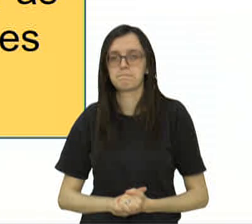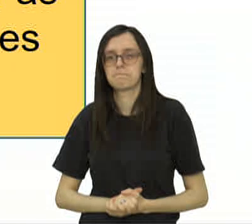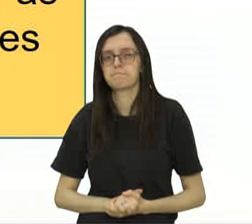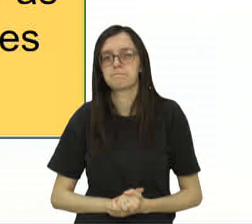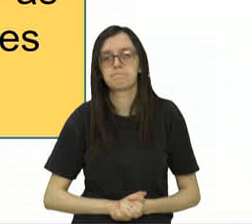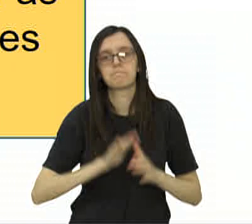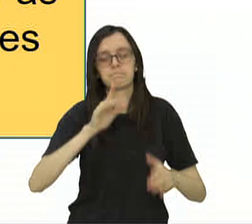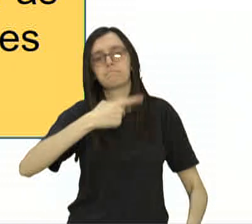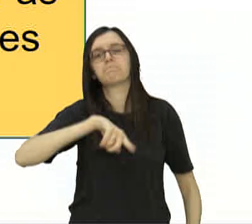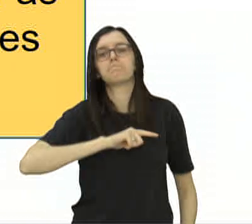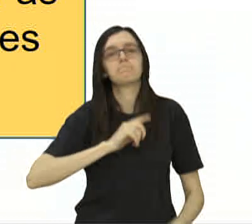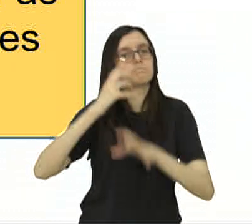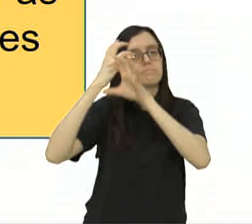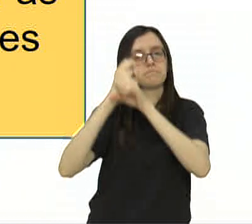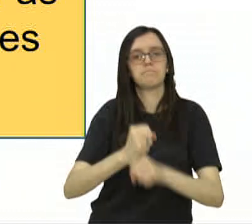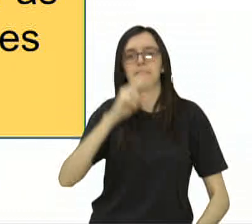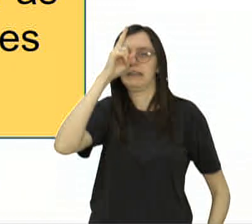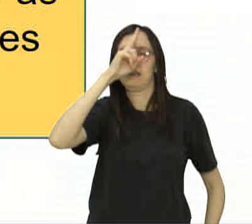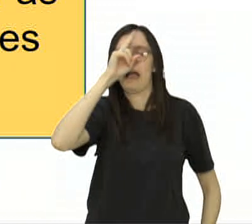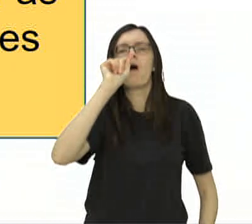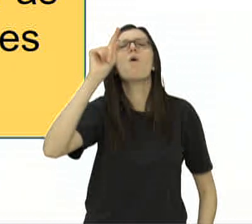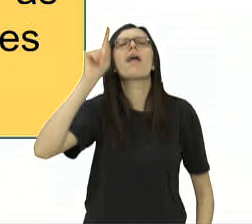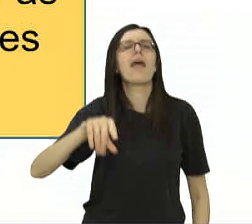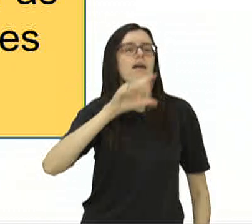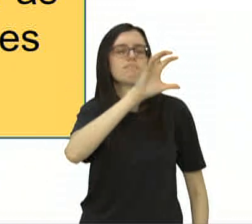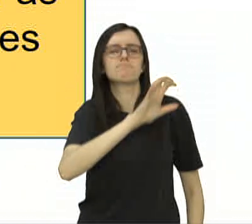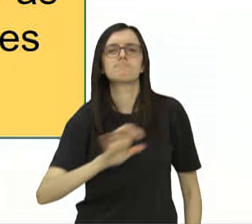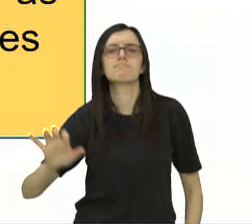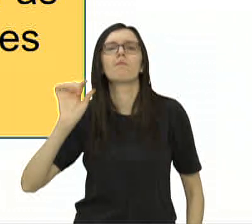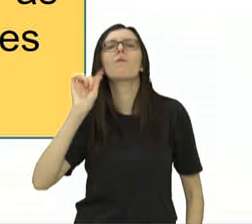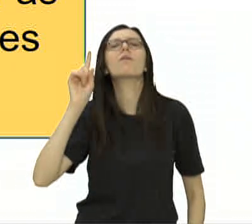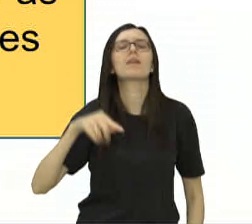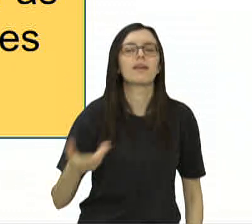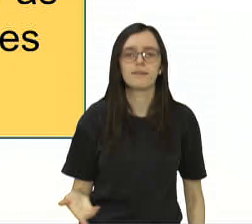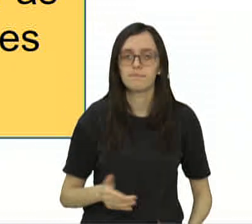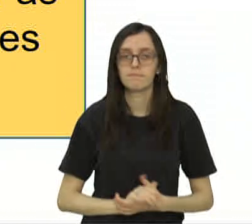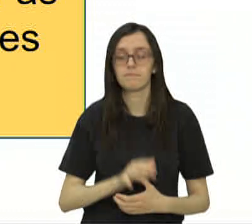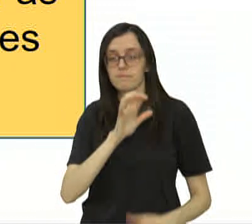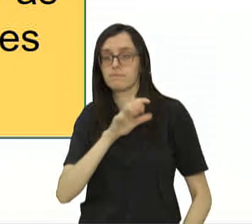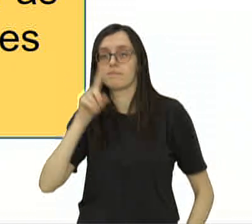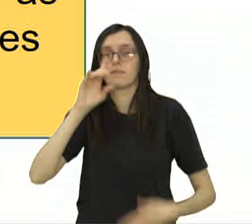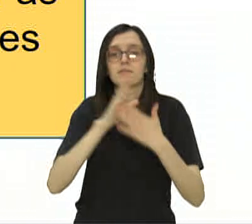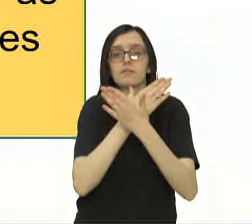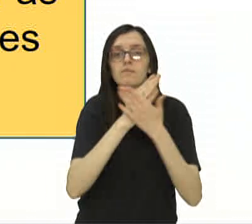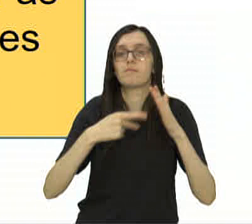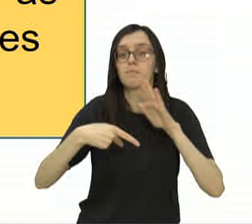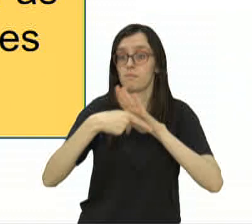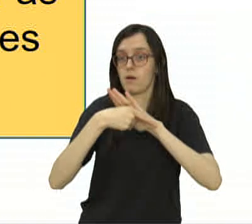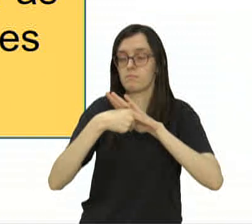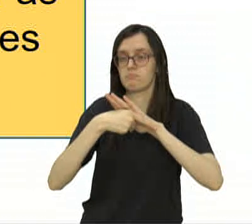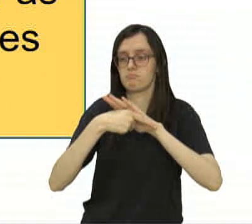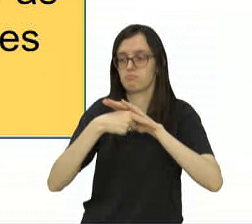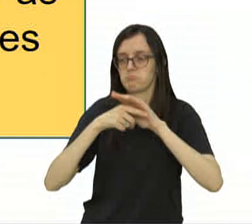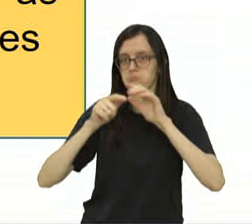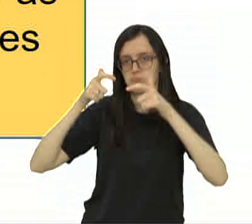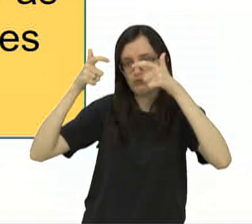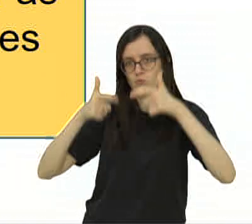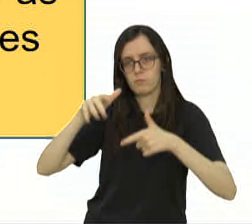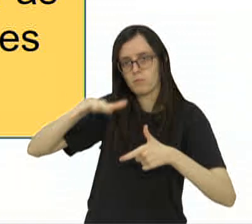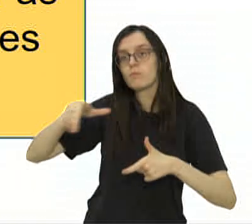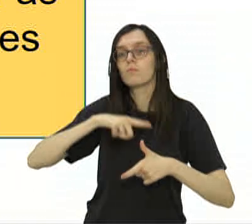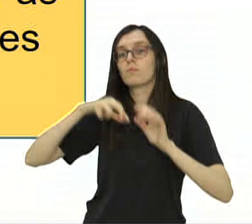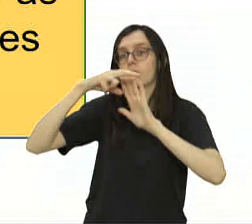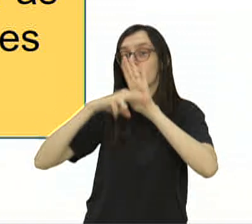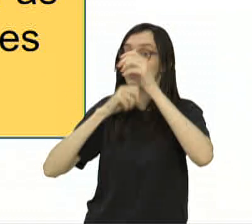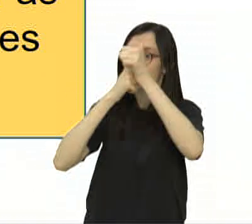Então, vamos relembrar. O que é a regionalização? Então, a regionalização é a divisão do espaço geográfico de acordo com critérios